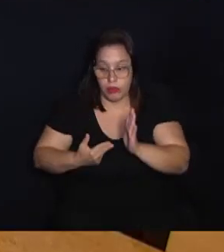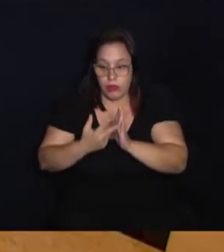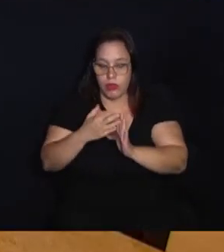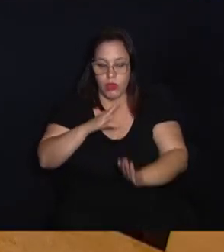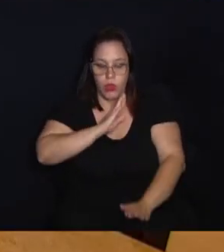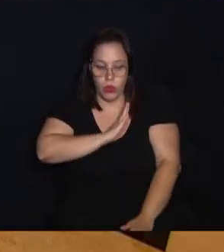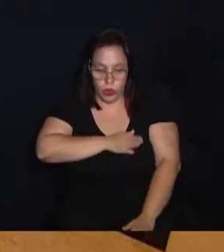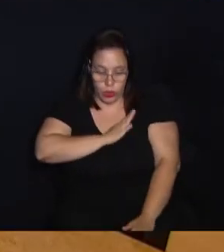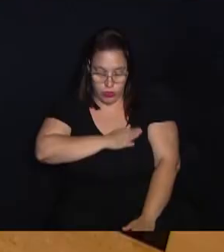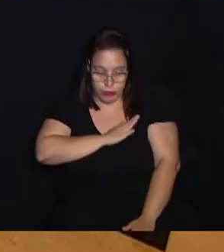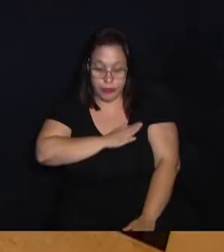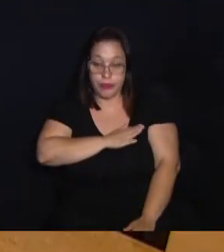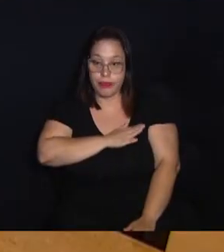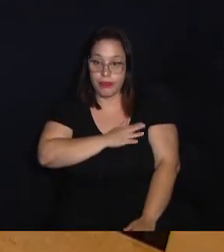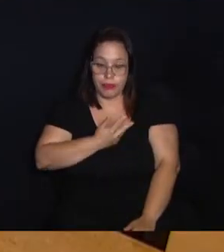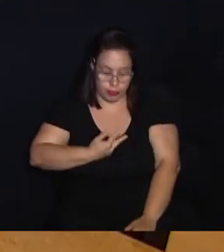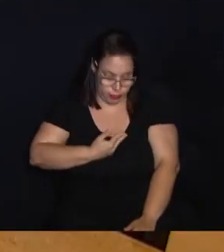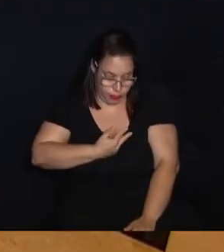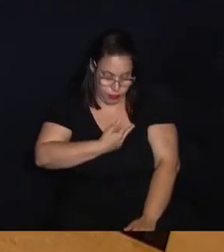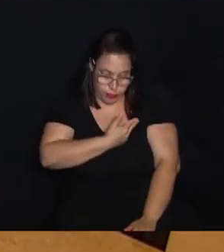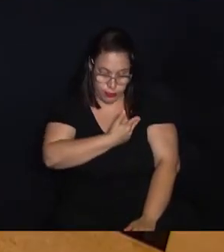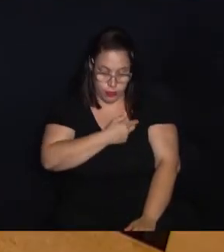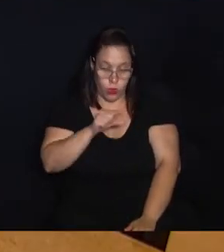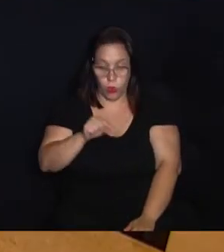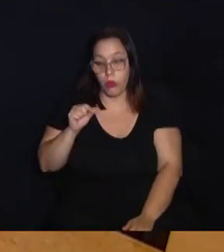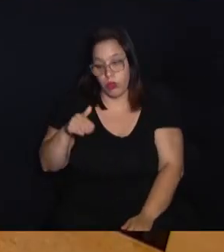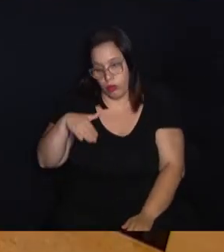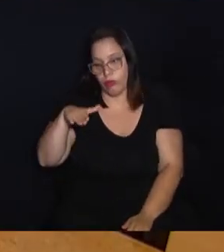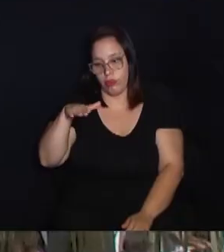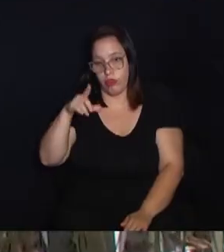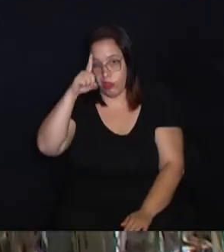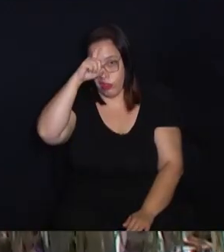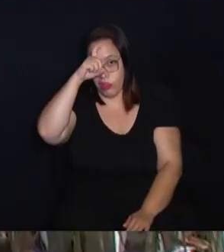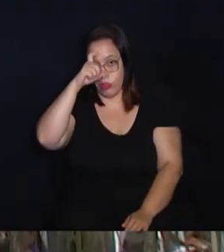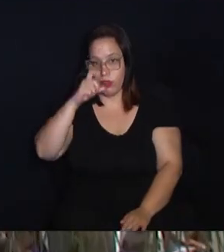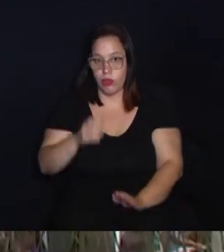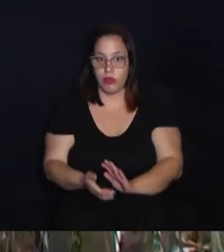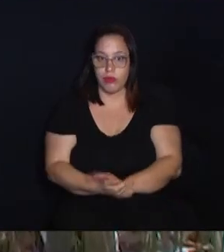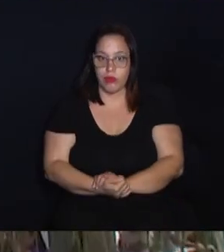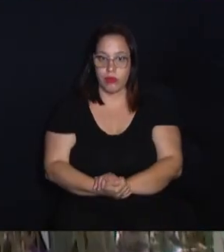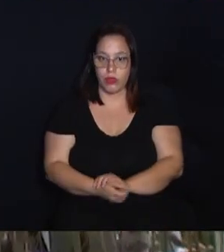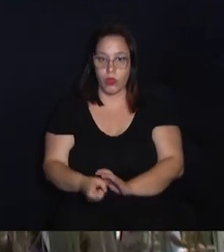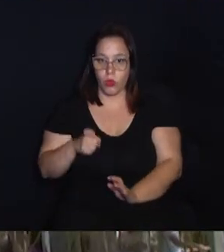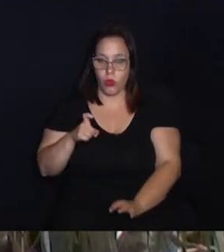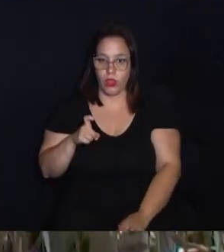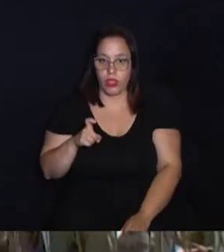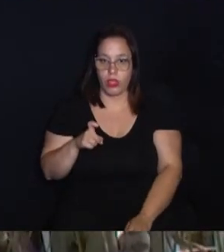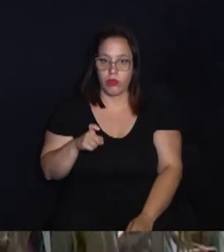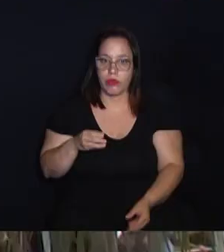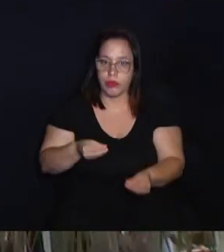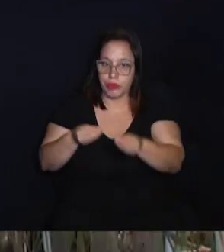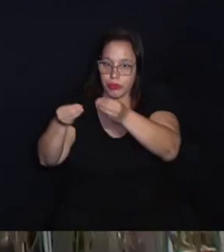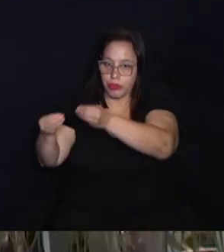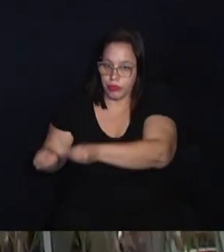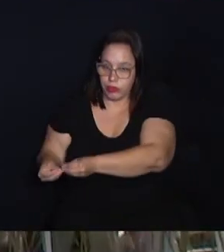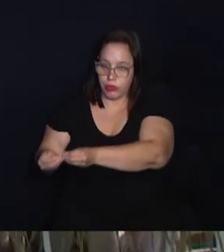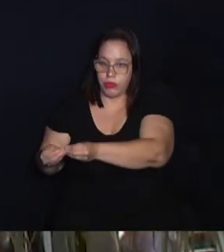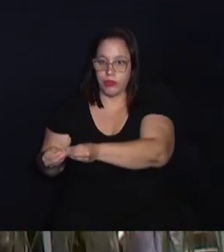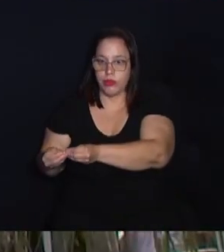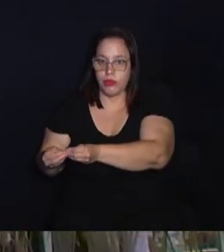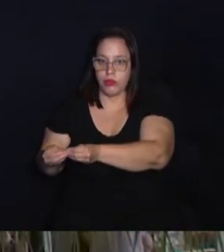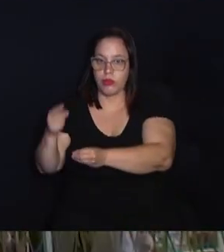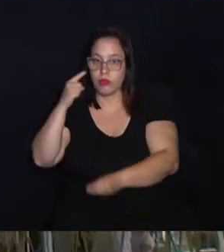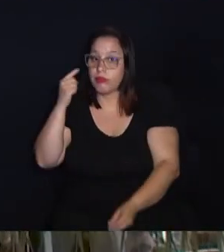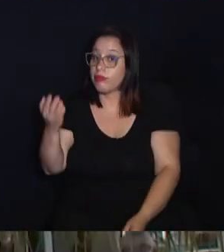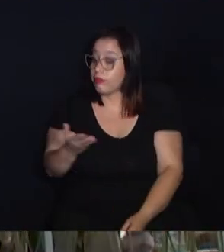cardíacas, que é uma opção a mais de um hospital a mais. O ex-parlamentar também destinou na mesma área para o